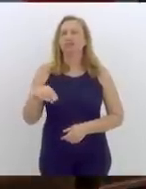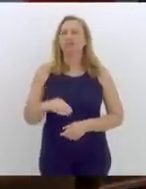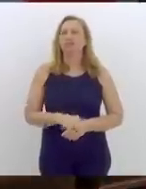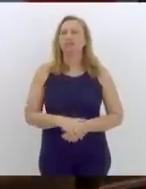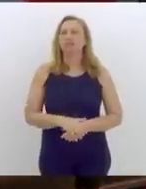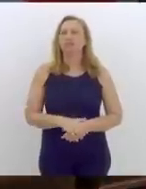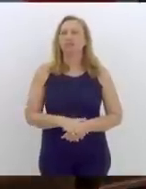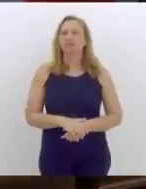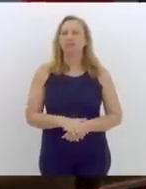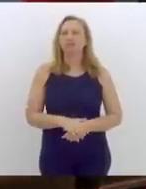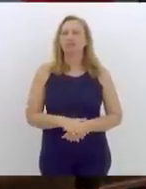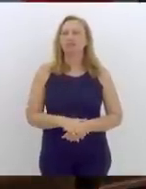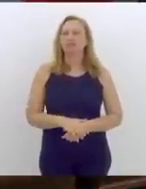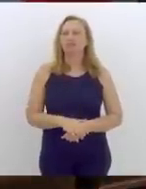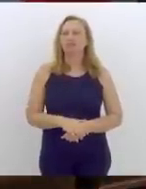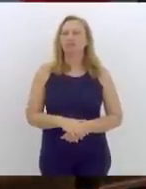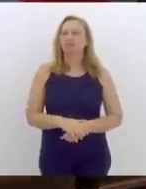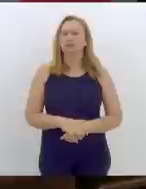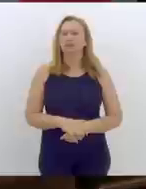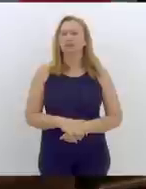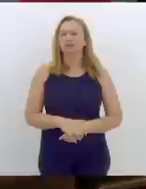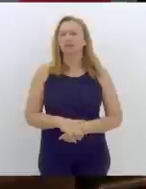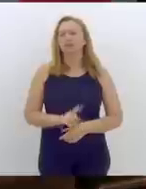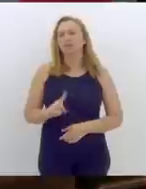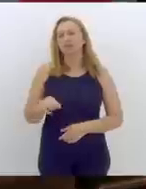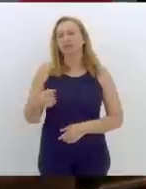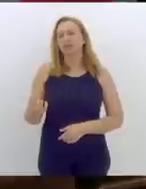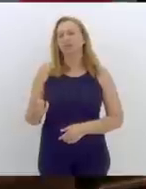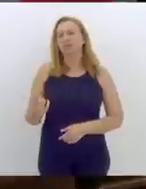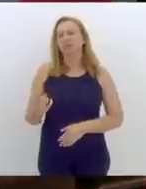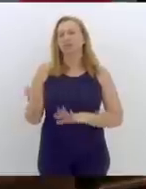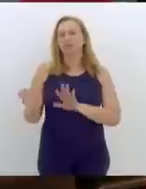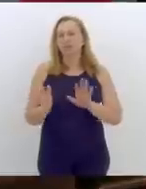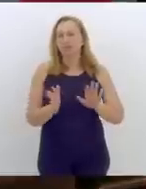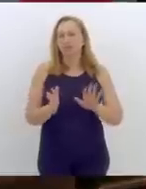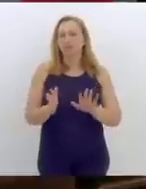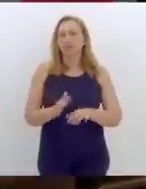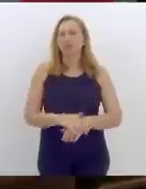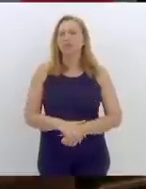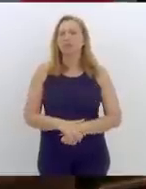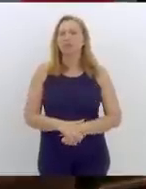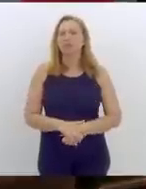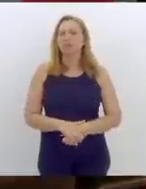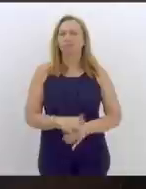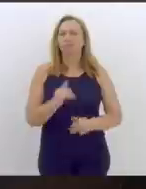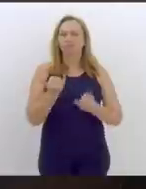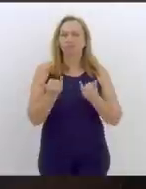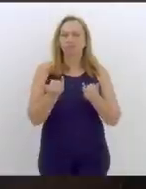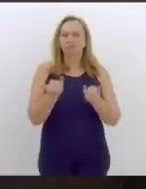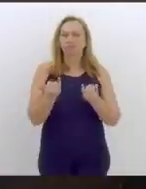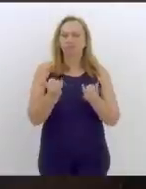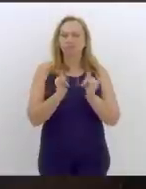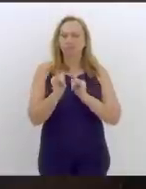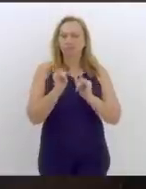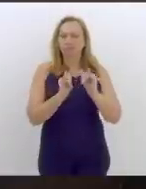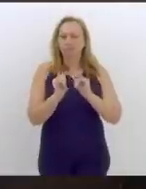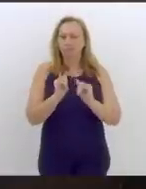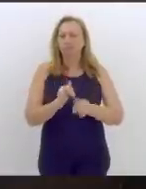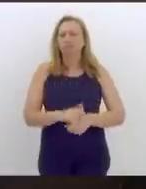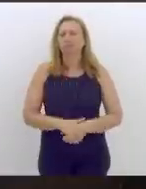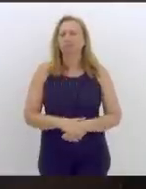rapaz eu pulei a Claudinha aquela hora hein me perdoe só trazendo a informação né que